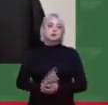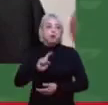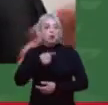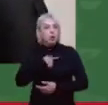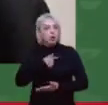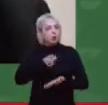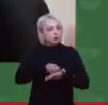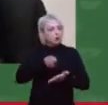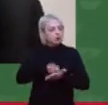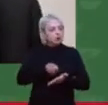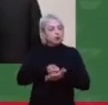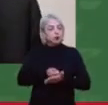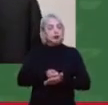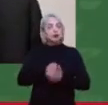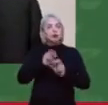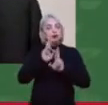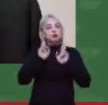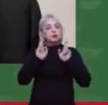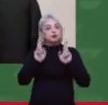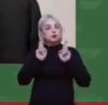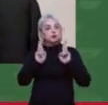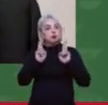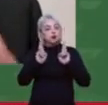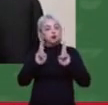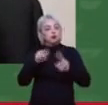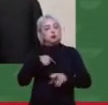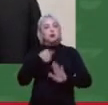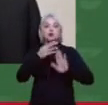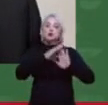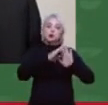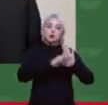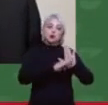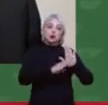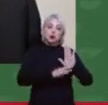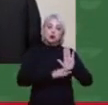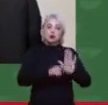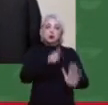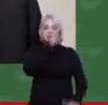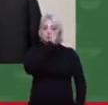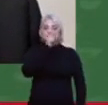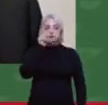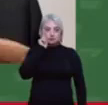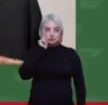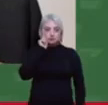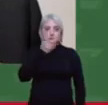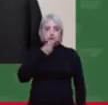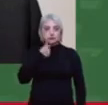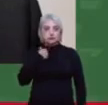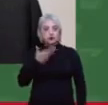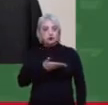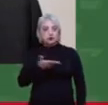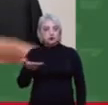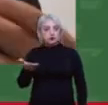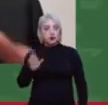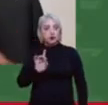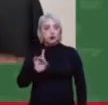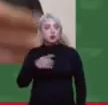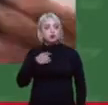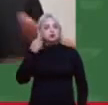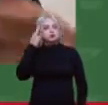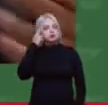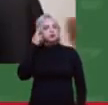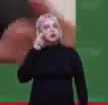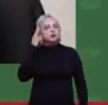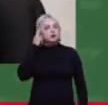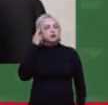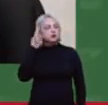nosso dever, e eu espero que este nosso programa aqui, comandado pelo Pongás, sirva de não só de reflexão,